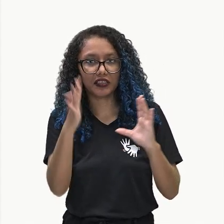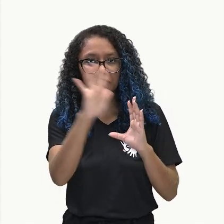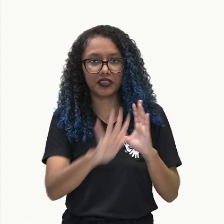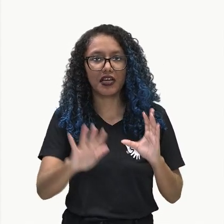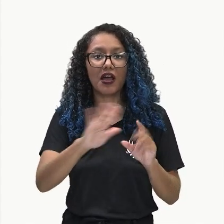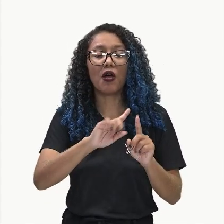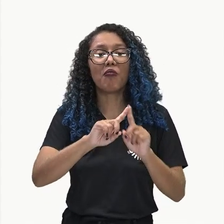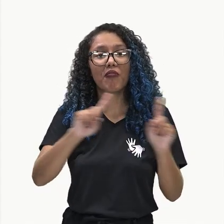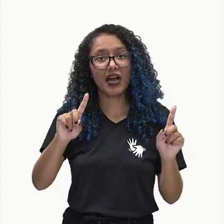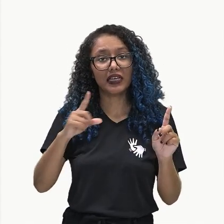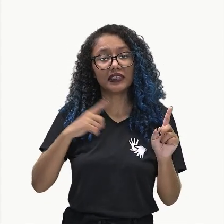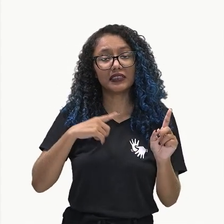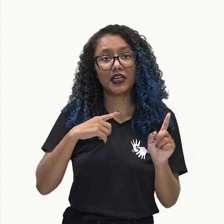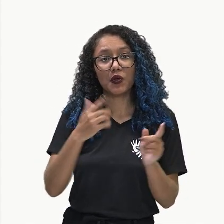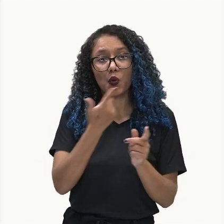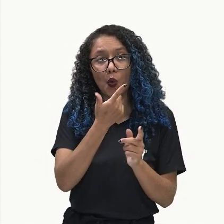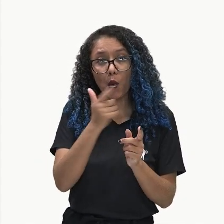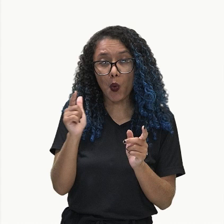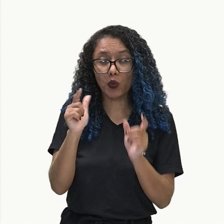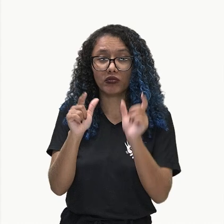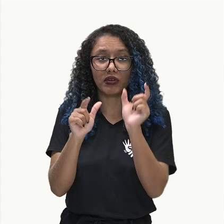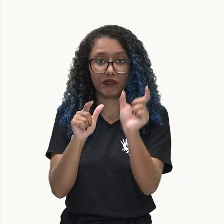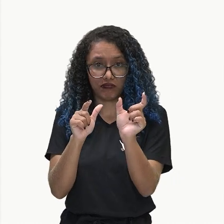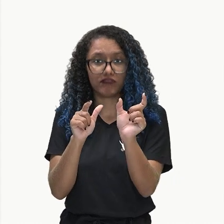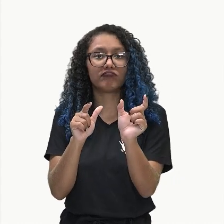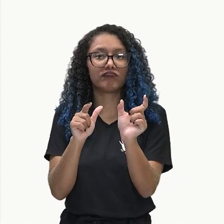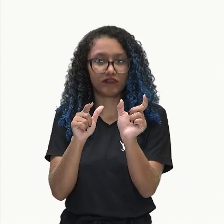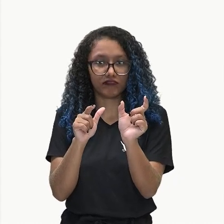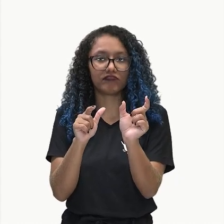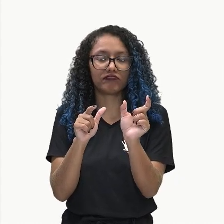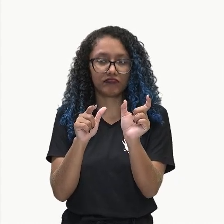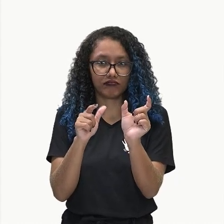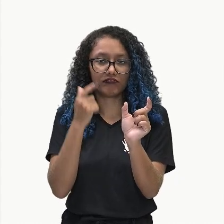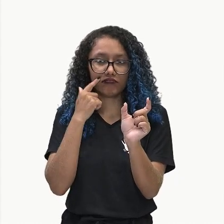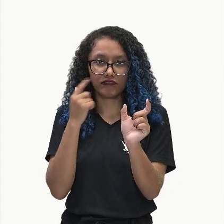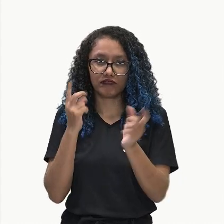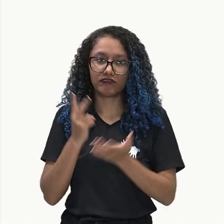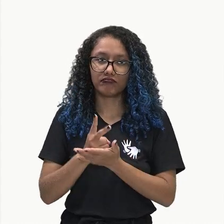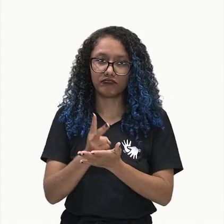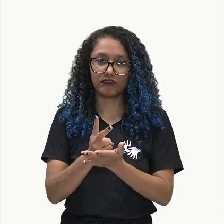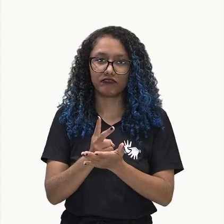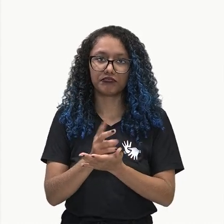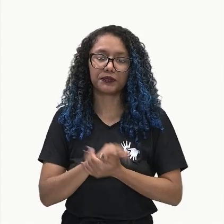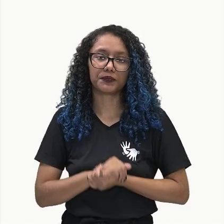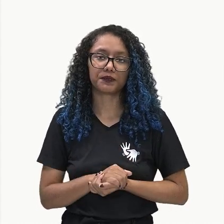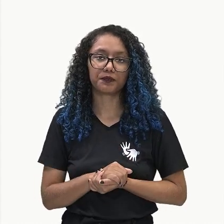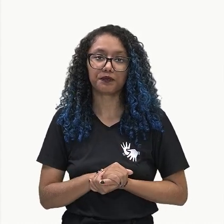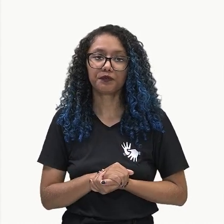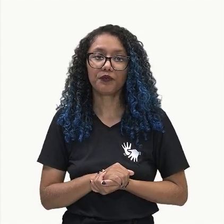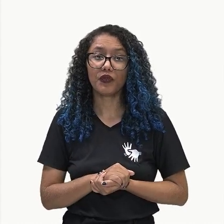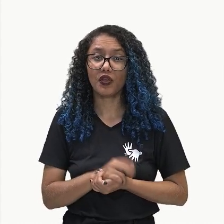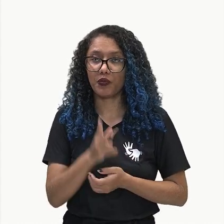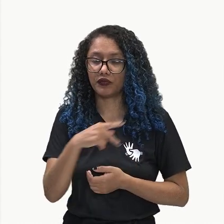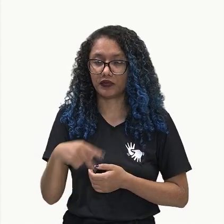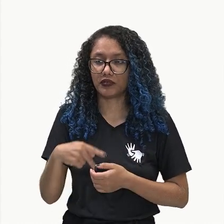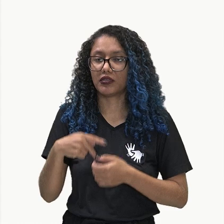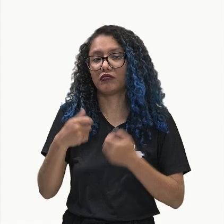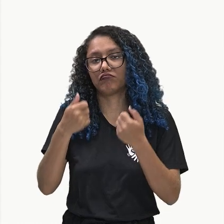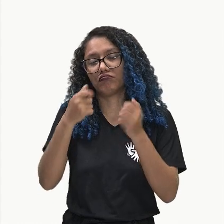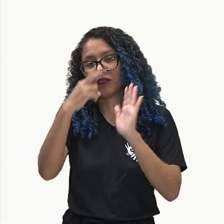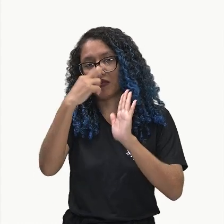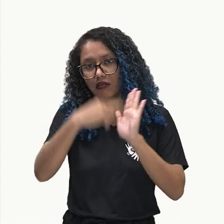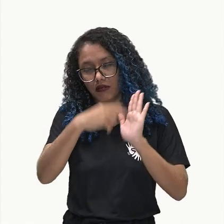outras terminações ou categorias de palavras que se associam com frequência também